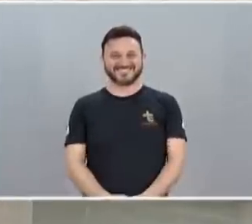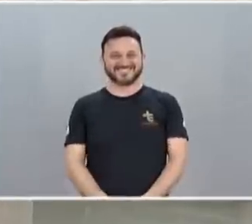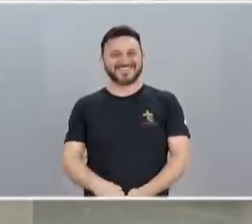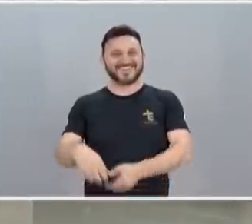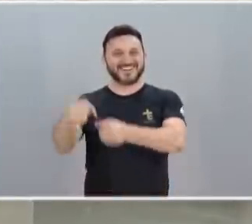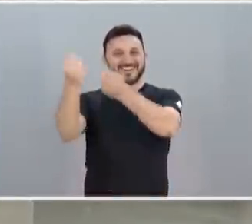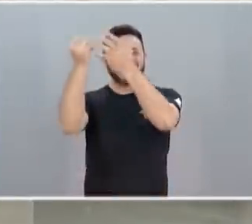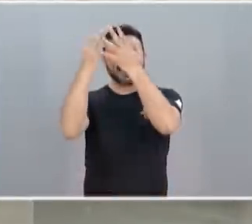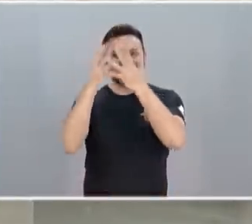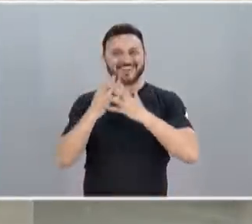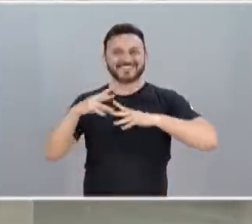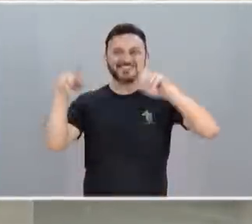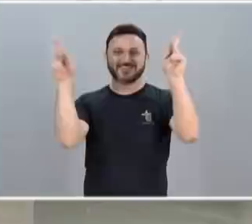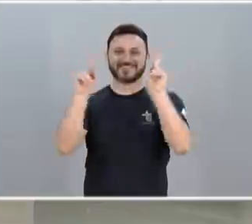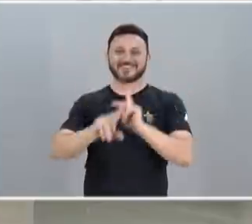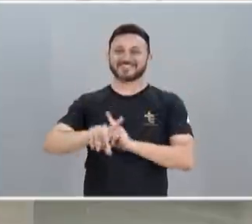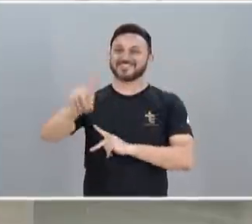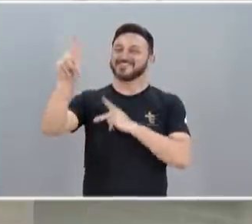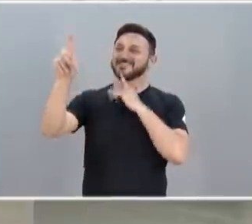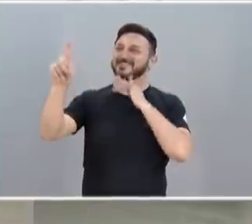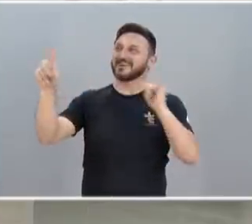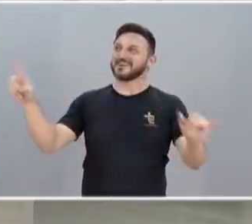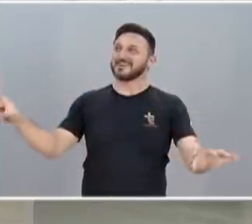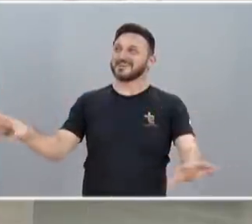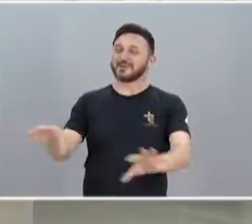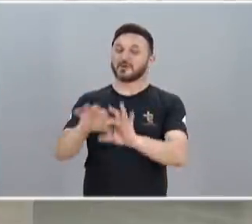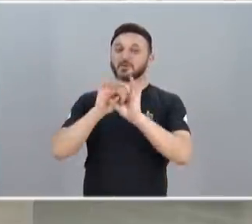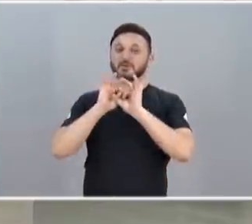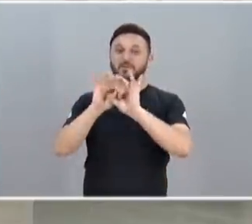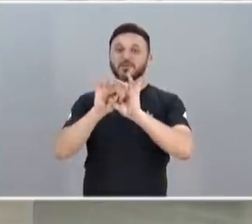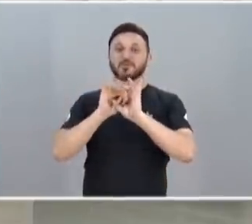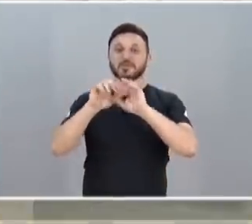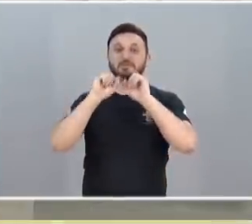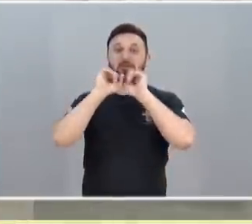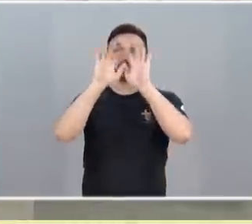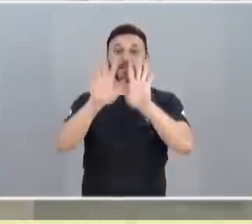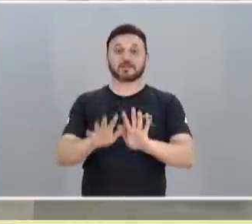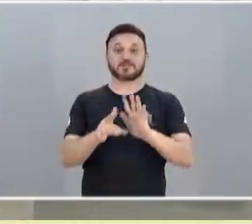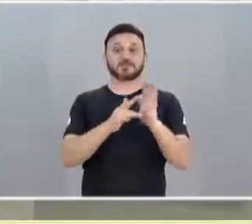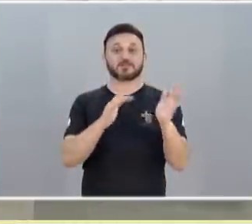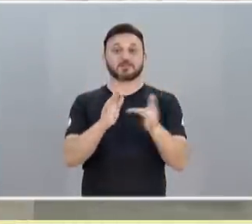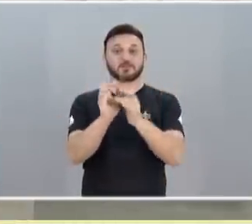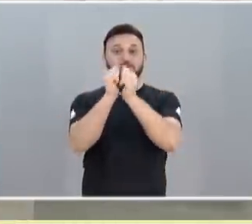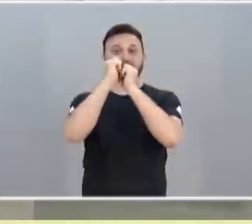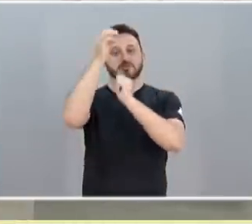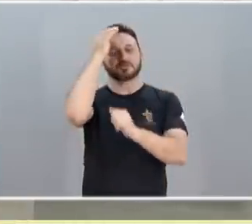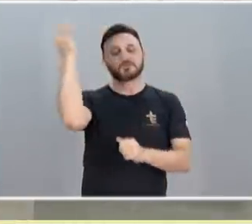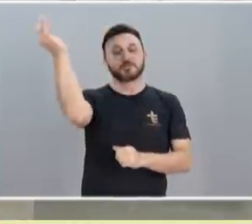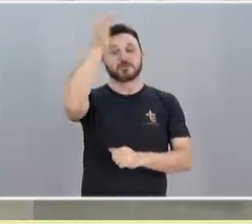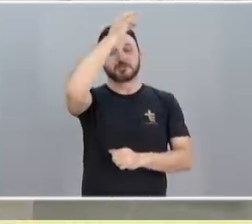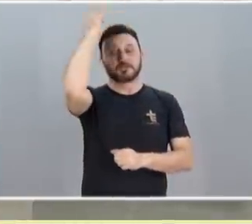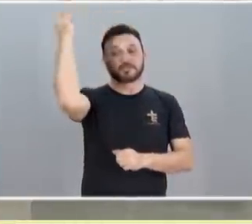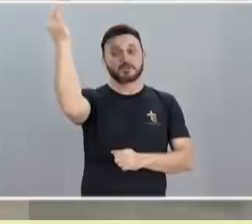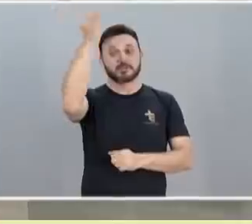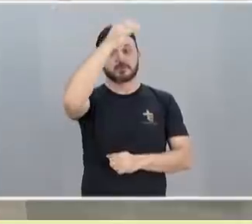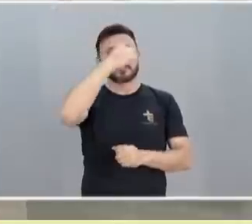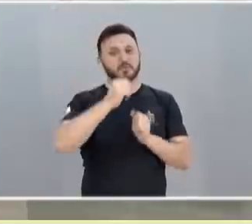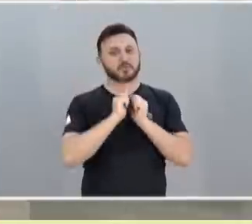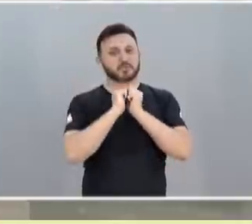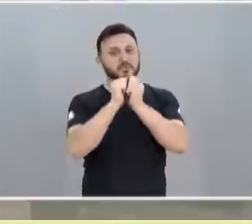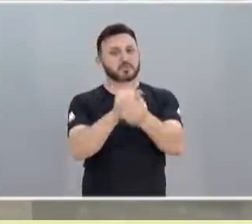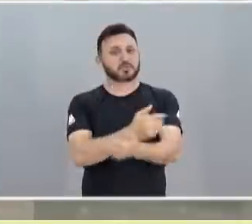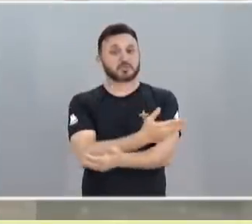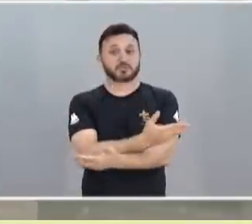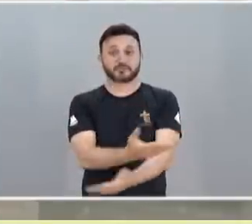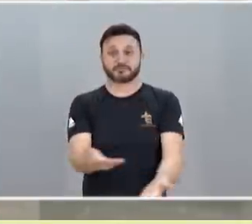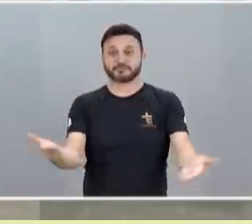Que a graça e a paz de Deus nosso Pai, que a graça de Jesus Cristo com o Espírito Santo, esteja com